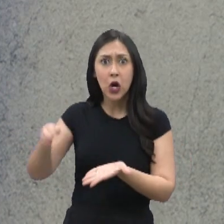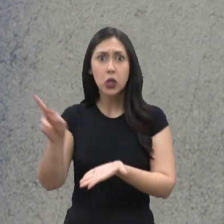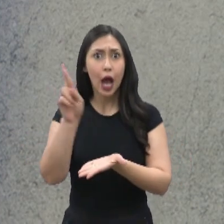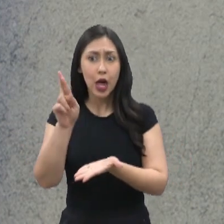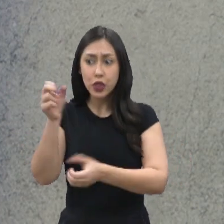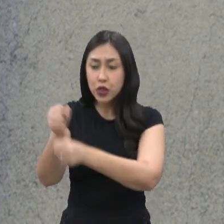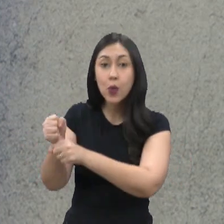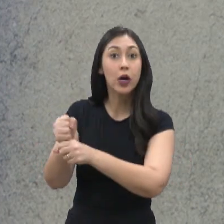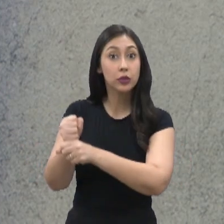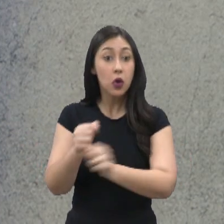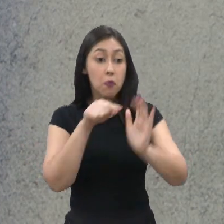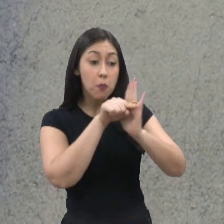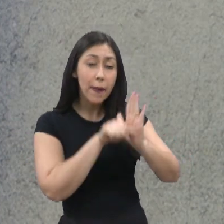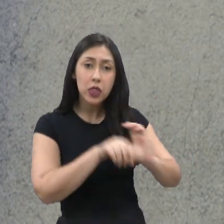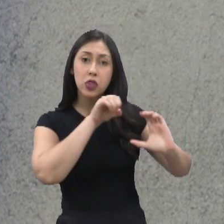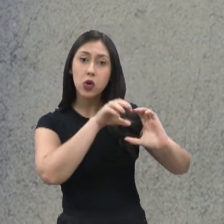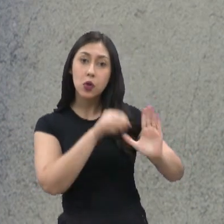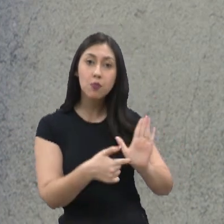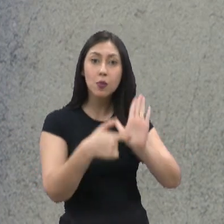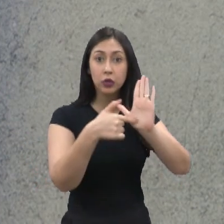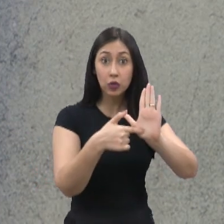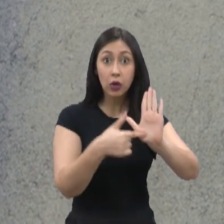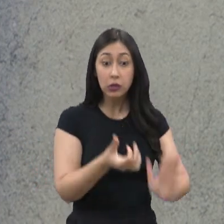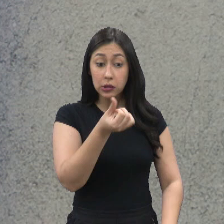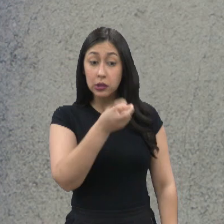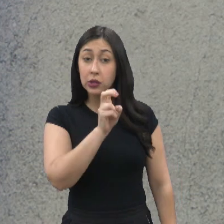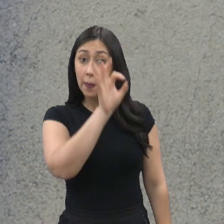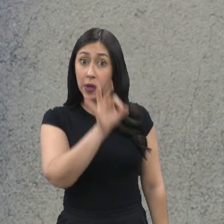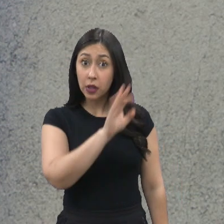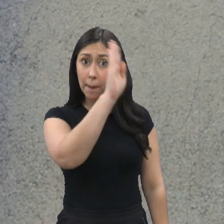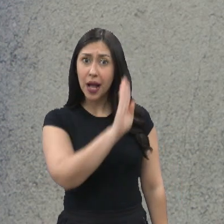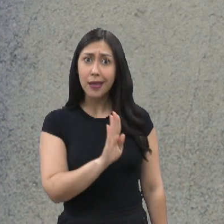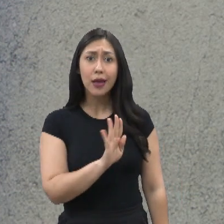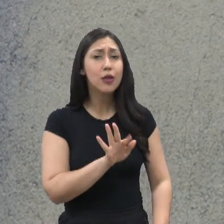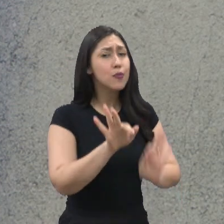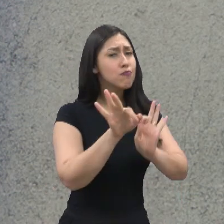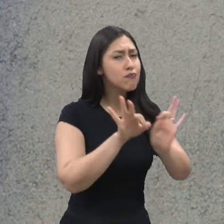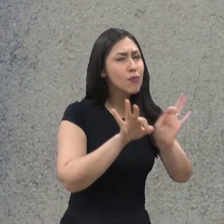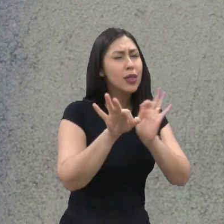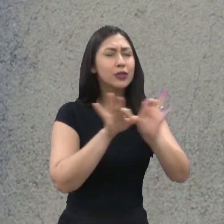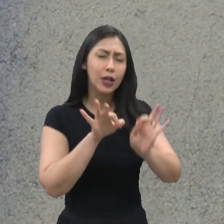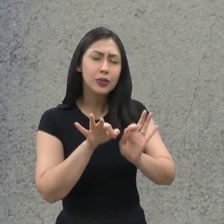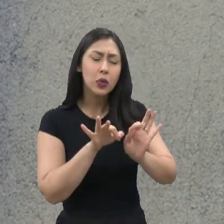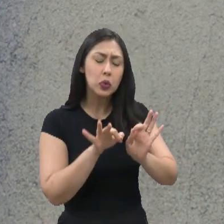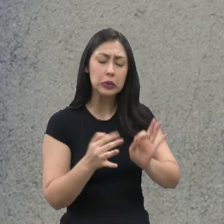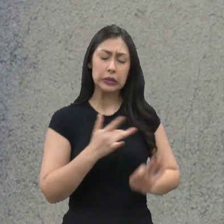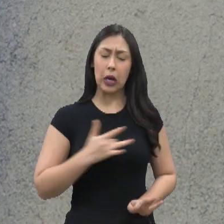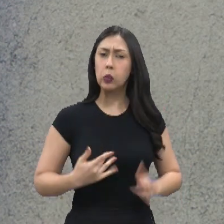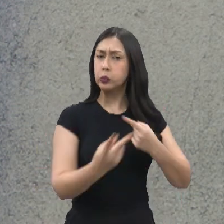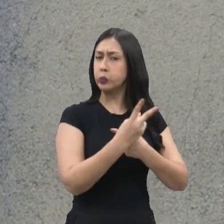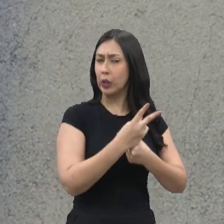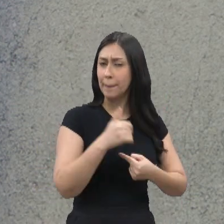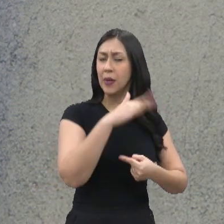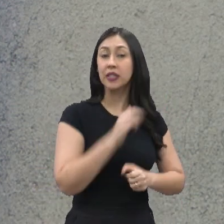pesquisa divulgada pela Globo, 65% dos brasileiros planejam cuidar mais da saúde este ano.